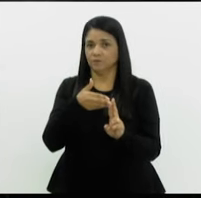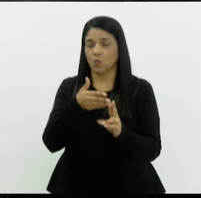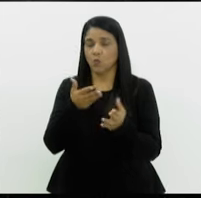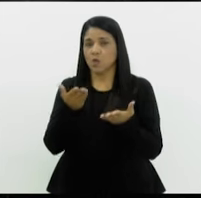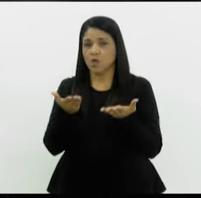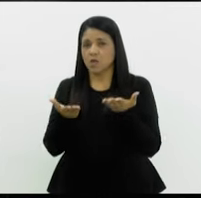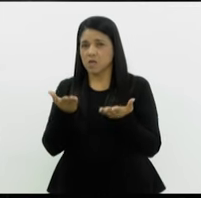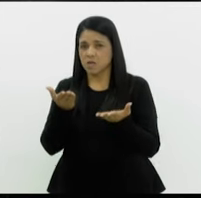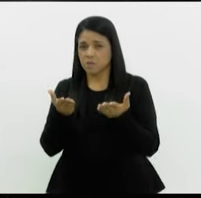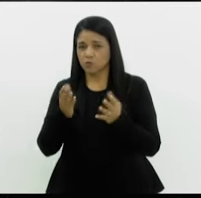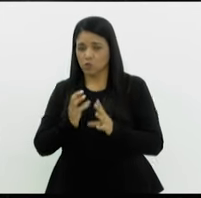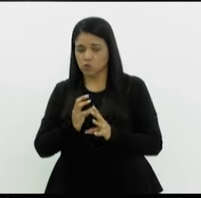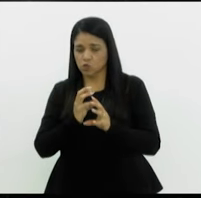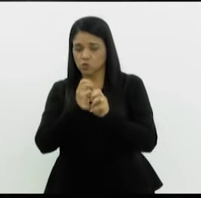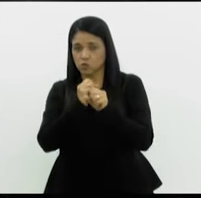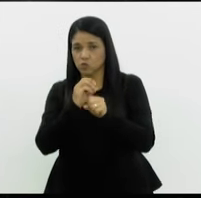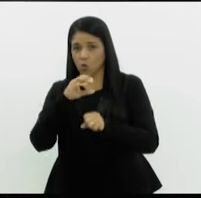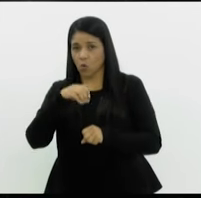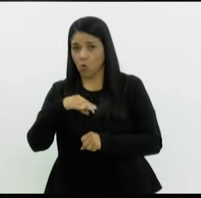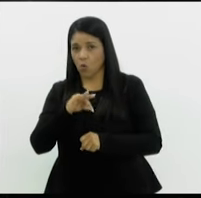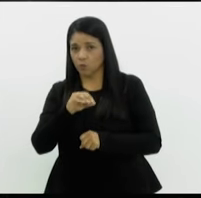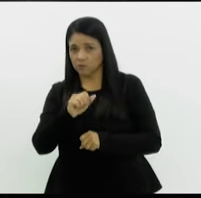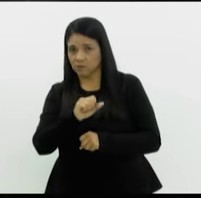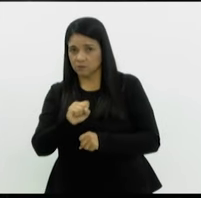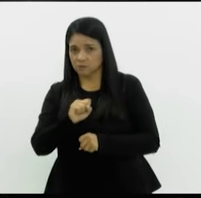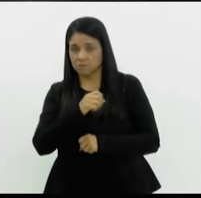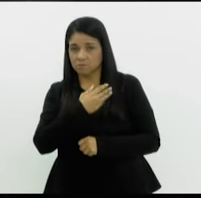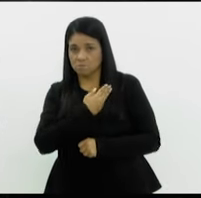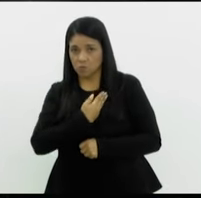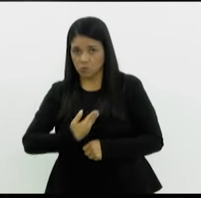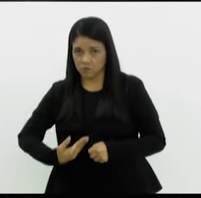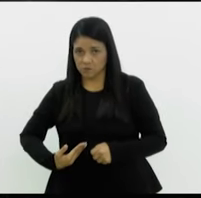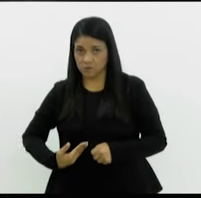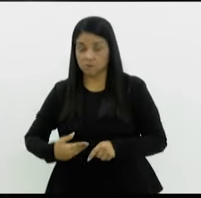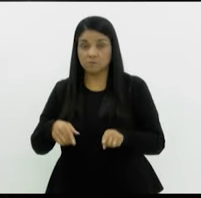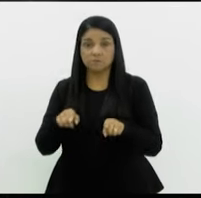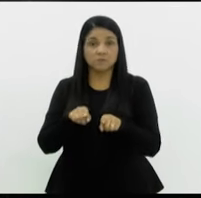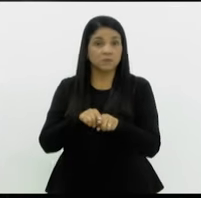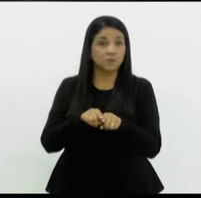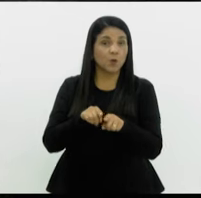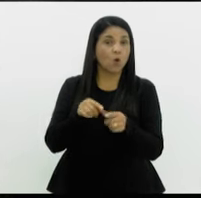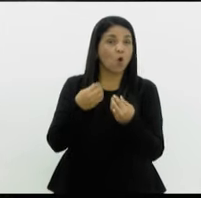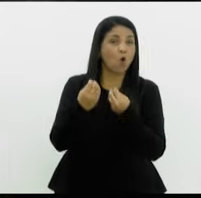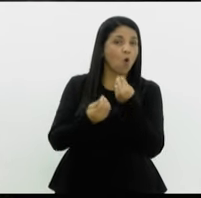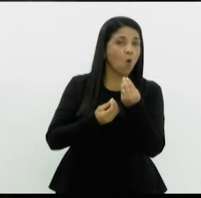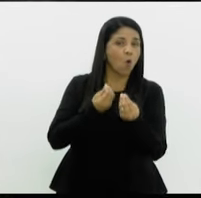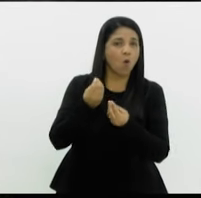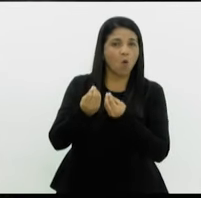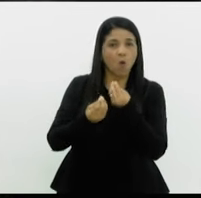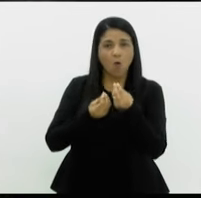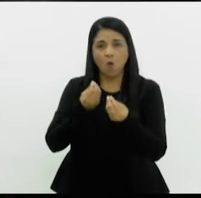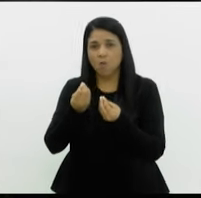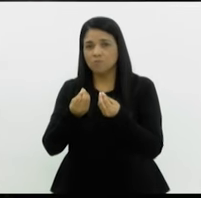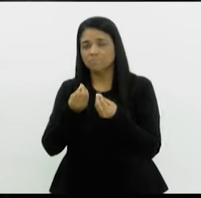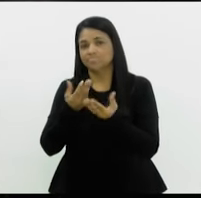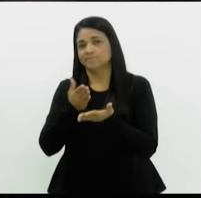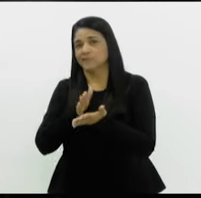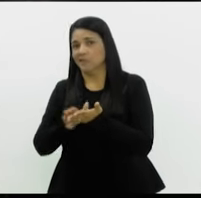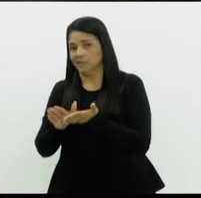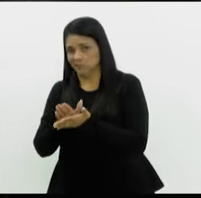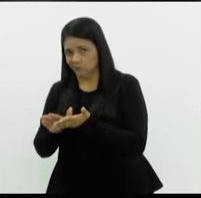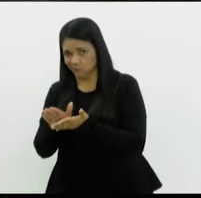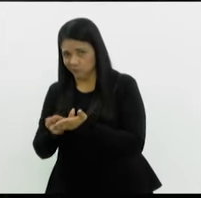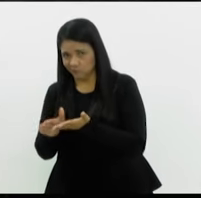equilíbrio das contas públicas, mas também de como se dão os seus gastos.